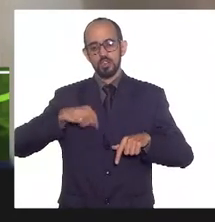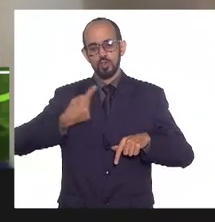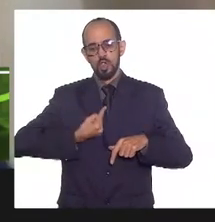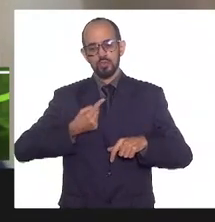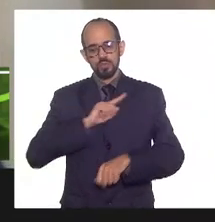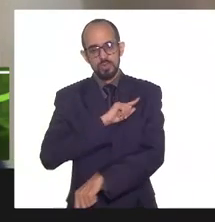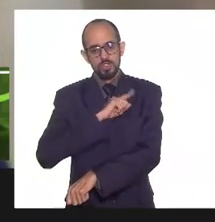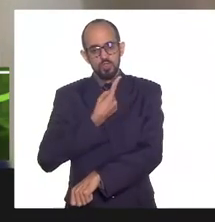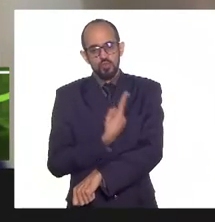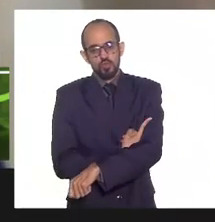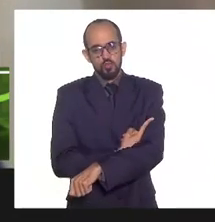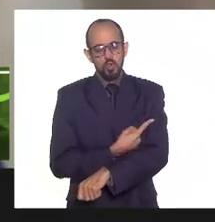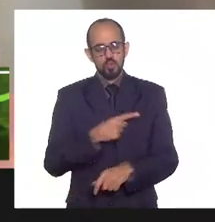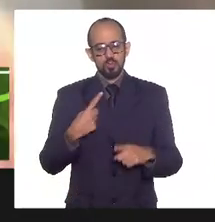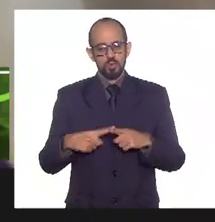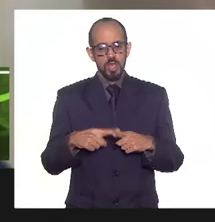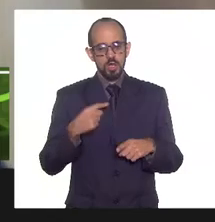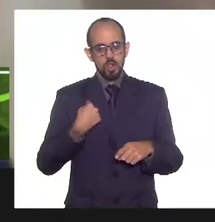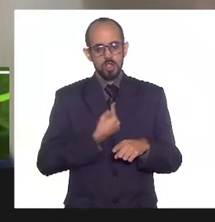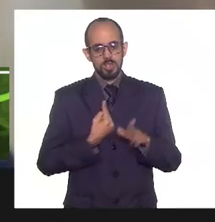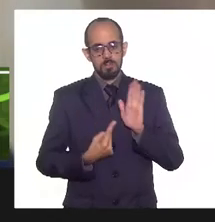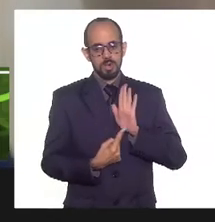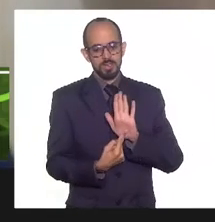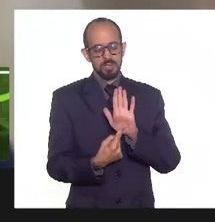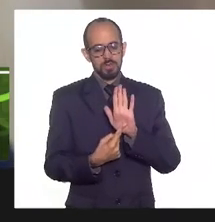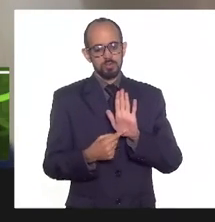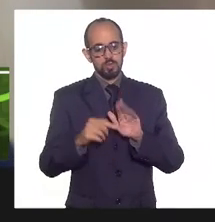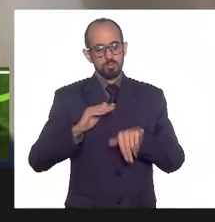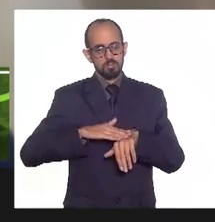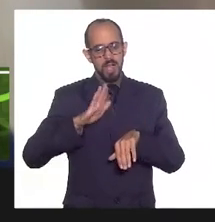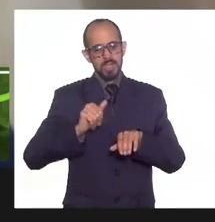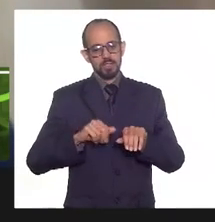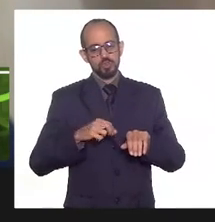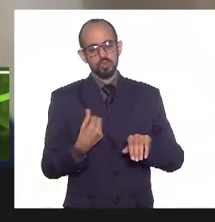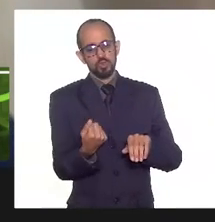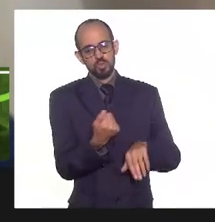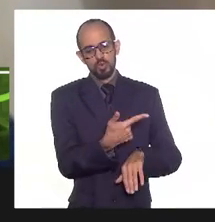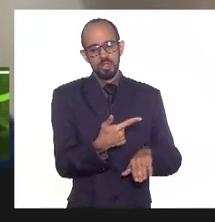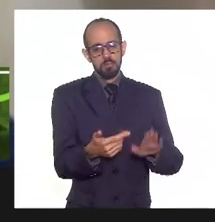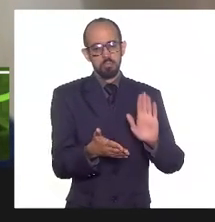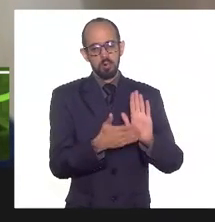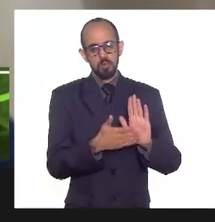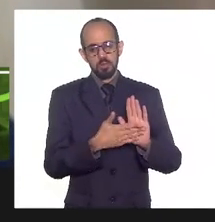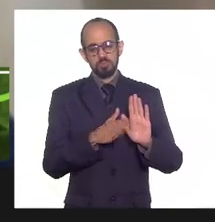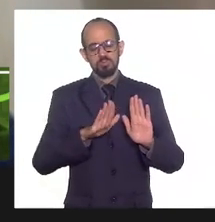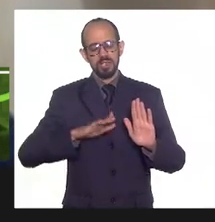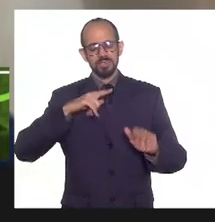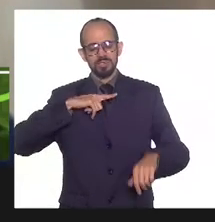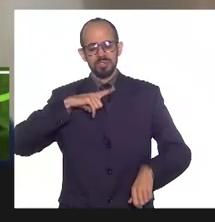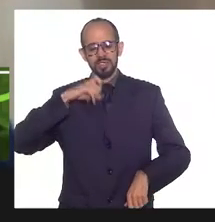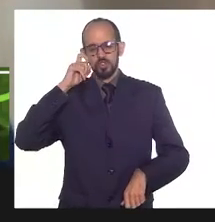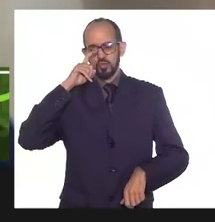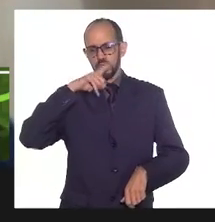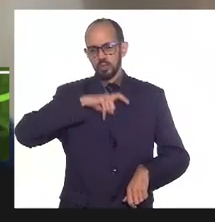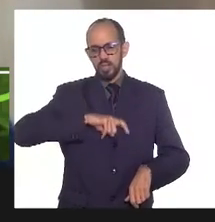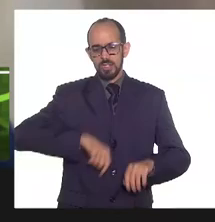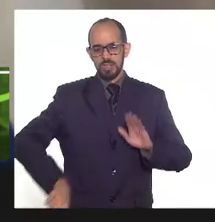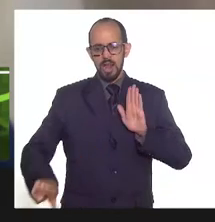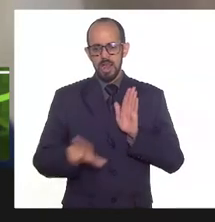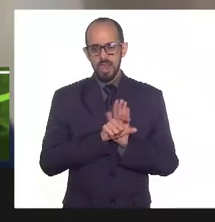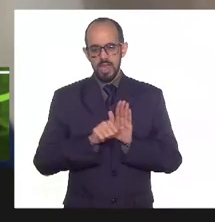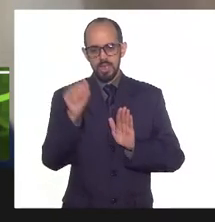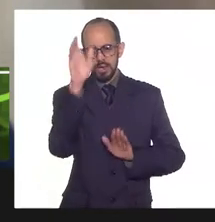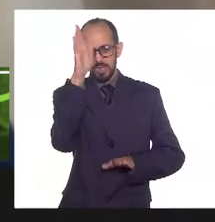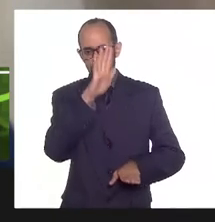aqui nós nos apresentamos mais do que propomos mas nós estamos com muitas dificuldades na lei nacional